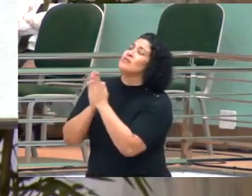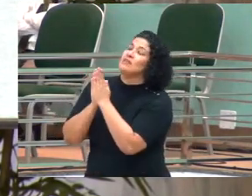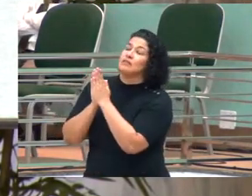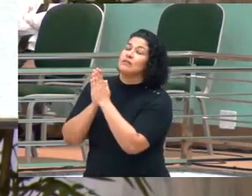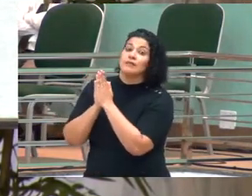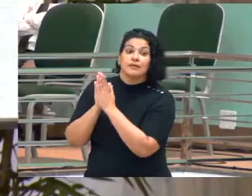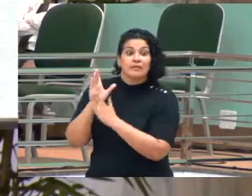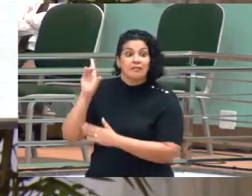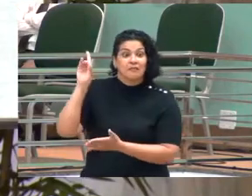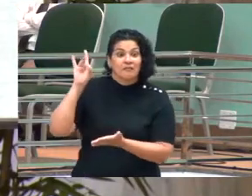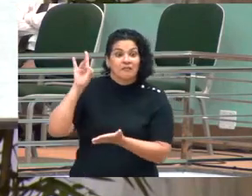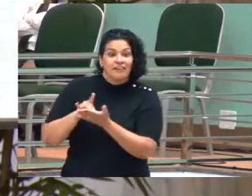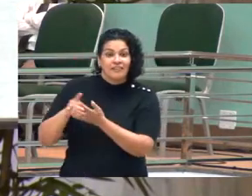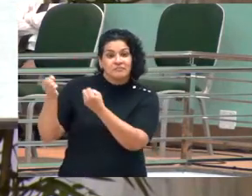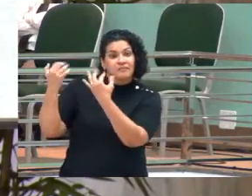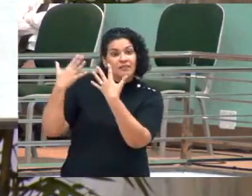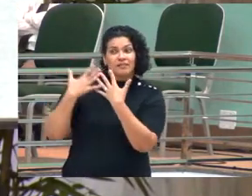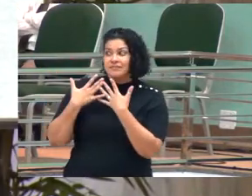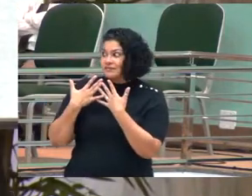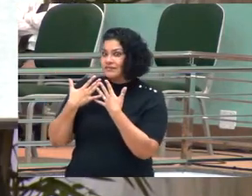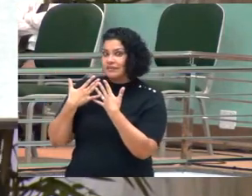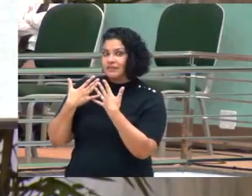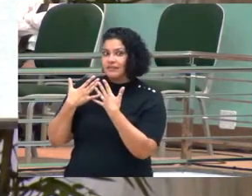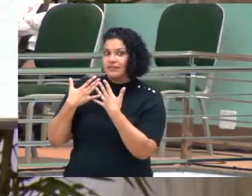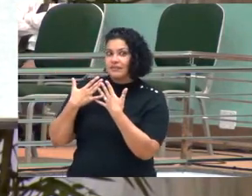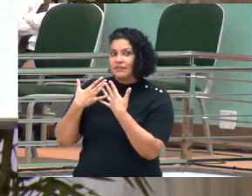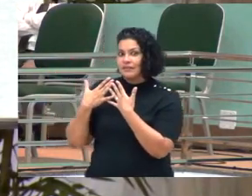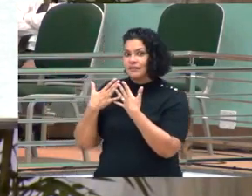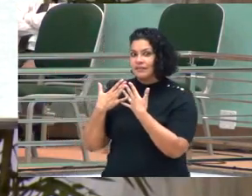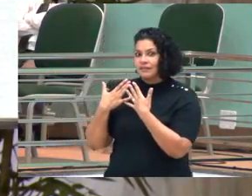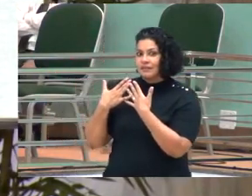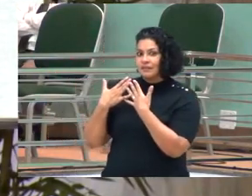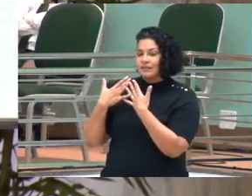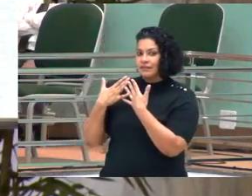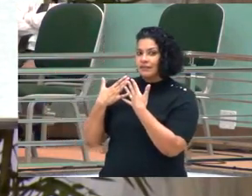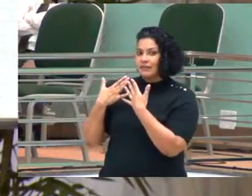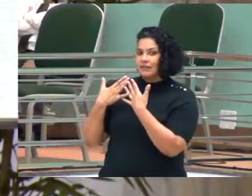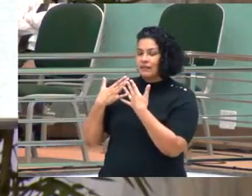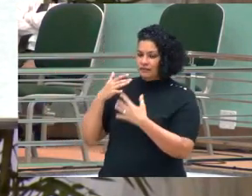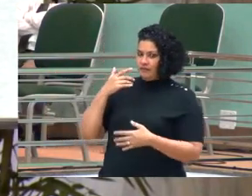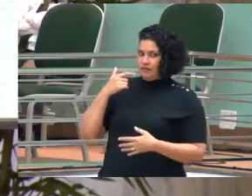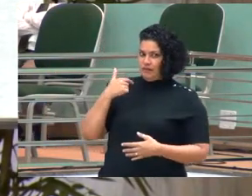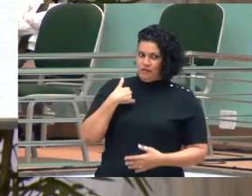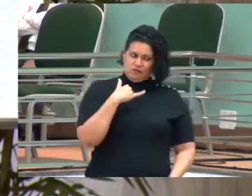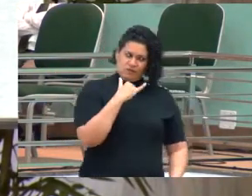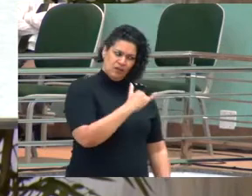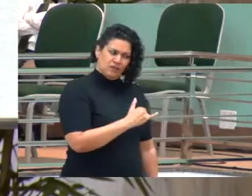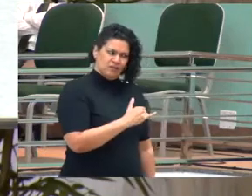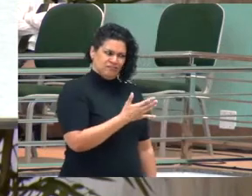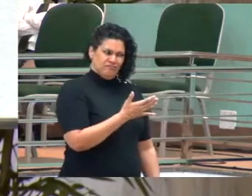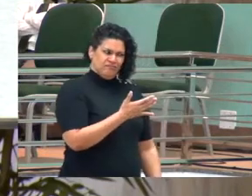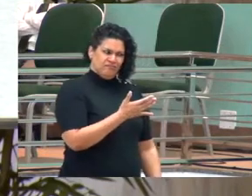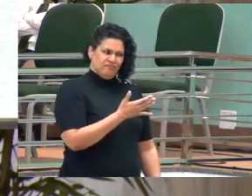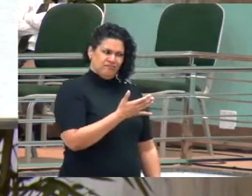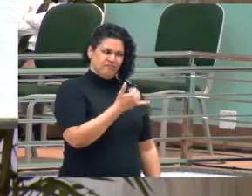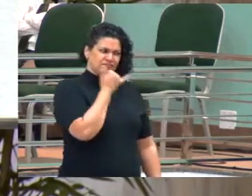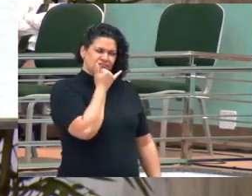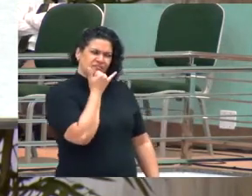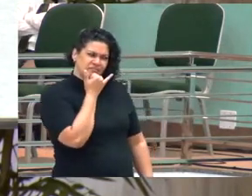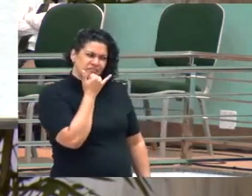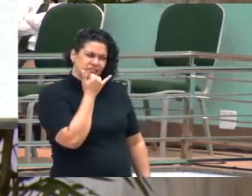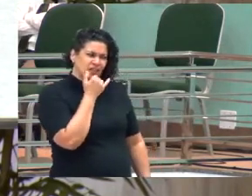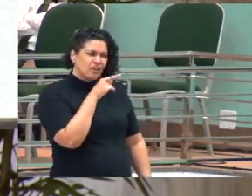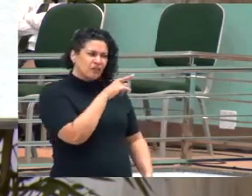Eu disse para ela: eu acho que quem ouviu sua oração foi o diabo, não foi Deus não. Primeiro, se arrependa